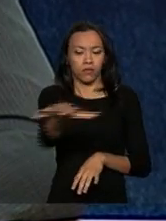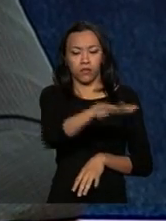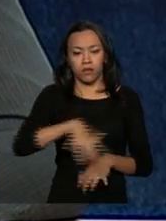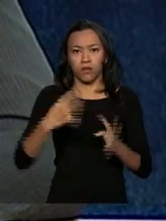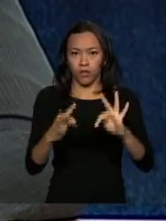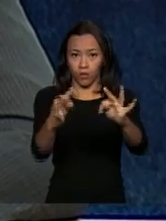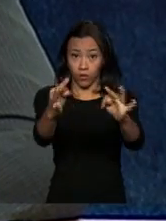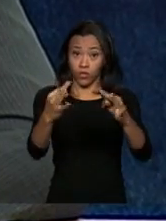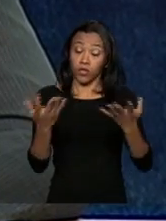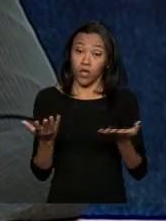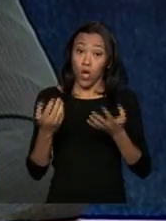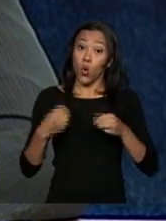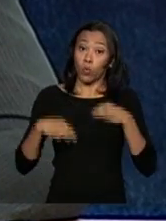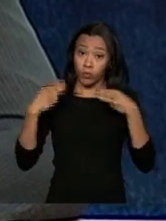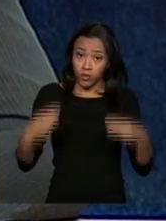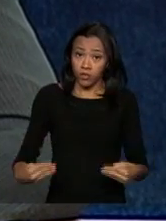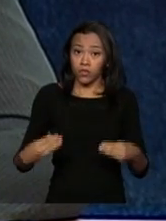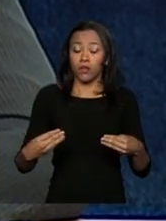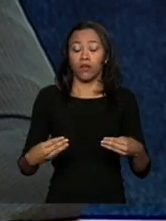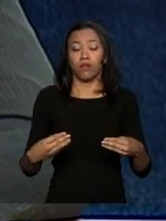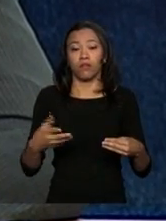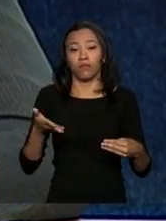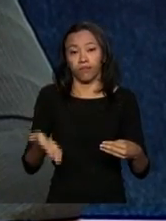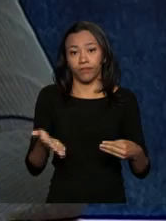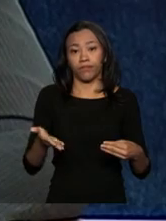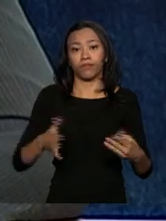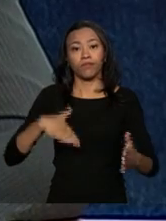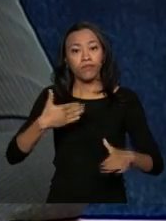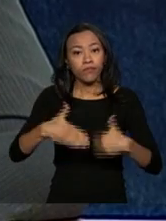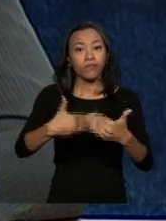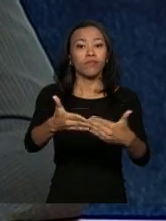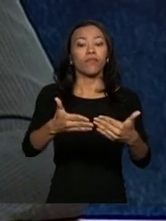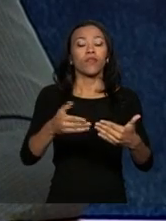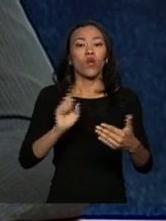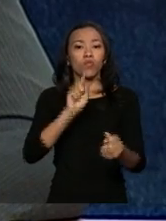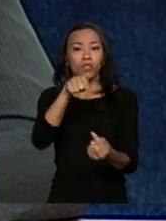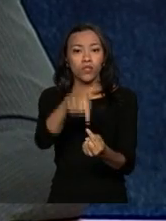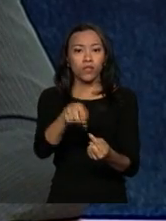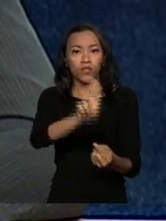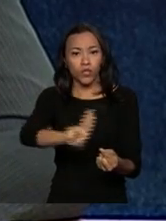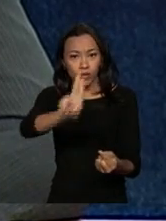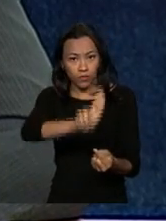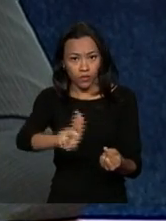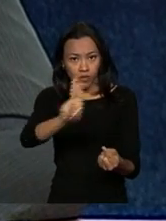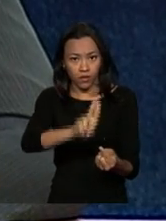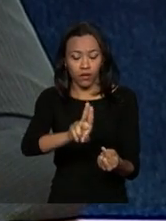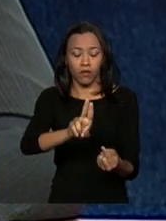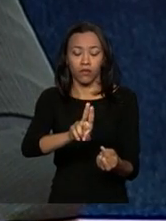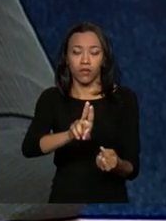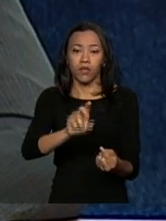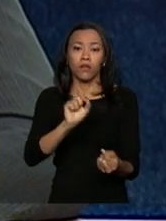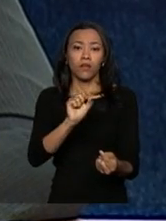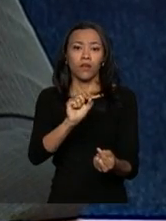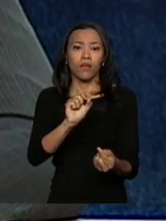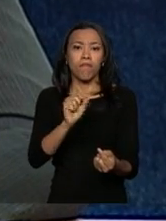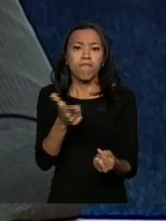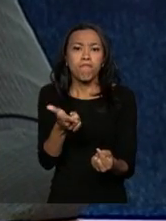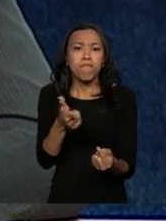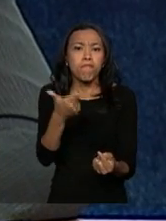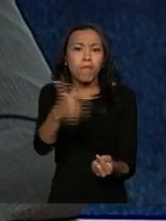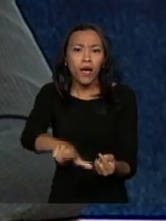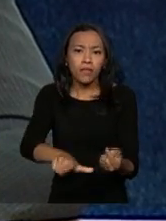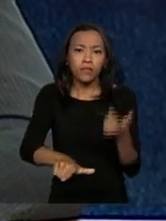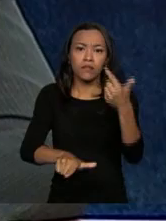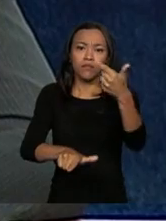eh a ideia e a iniciativa de usar os arranjos produtivos locais para produzir bens